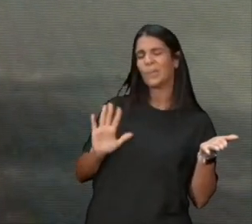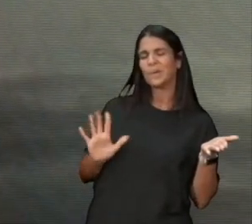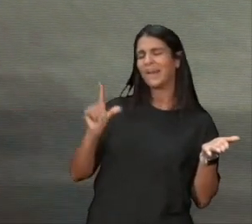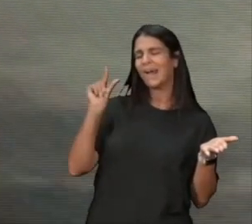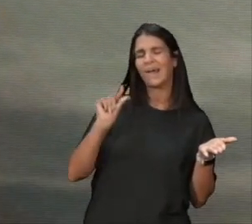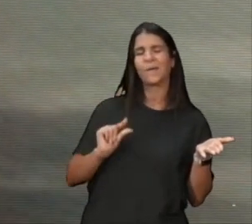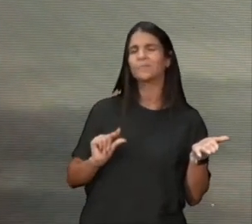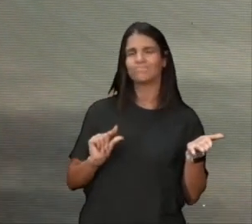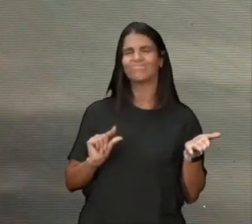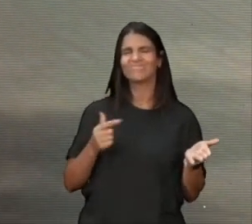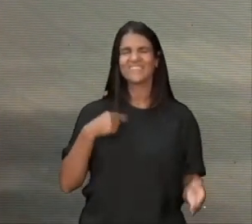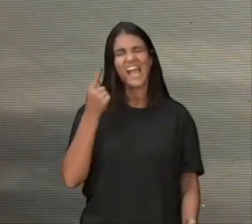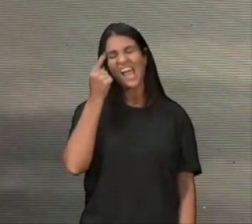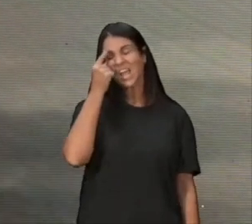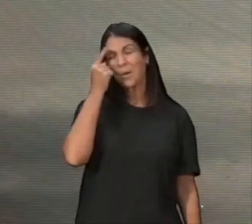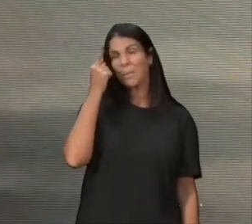eu penso em umas coisas que eu não devia,